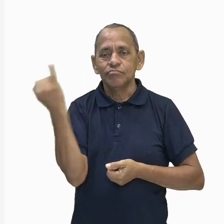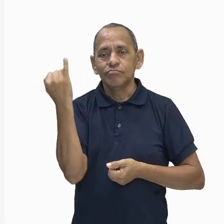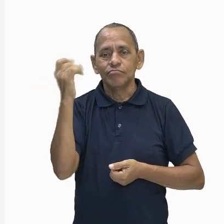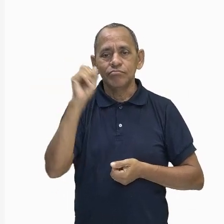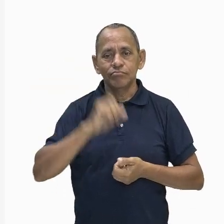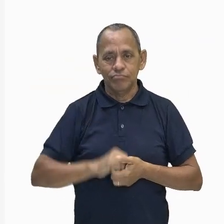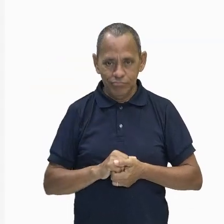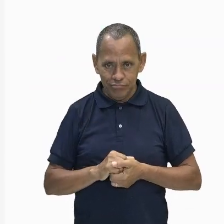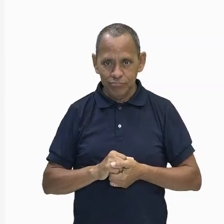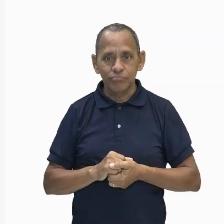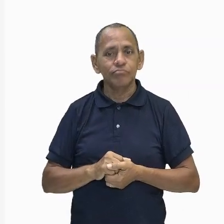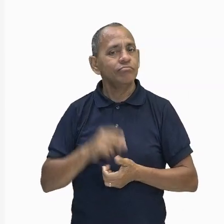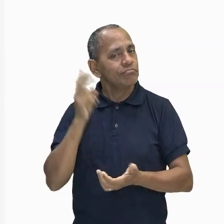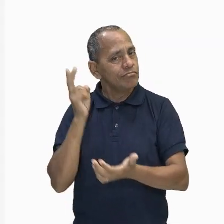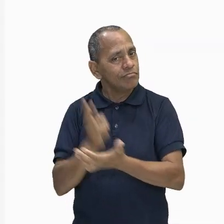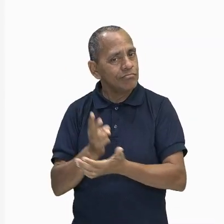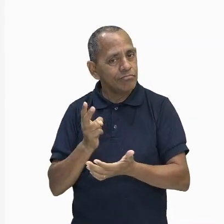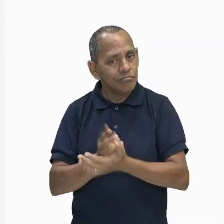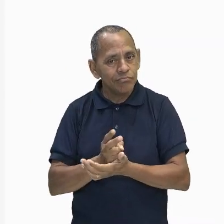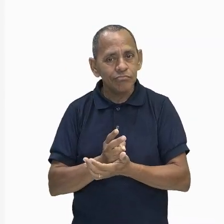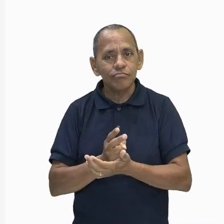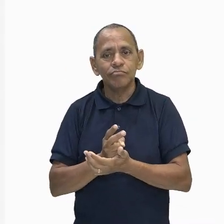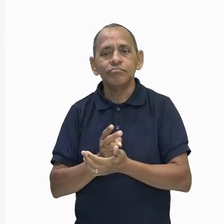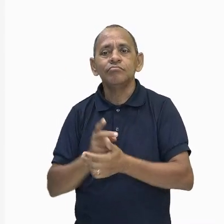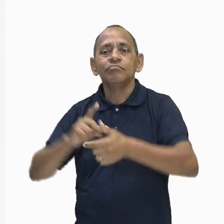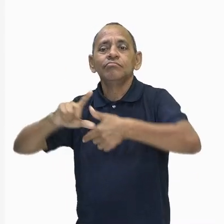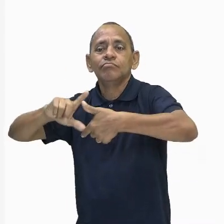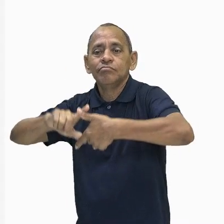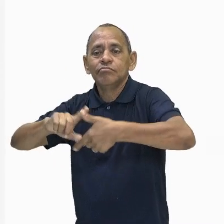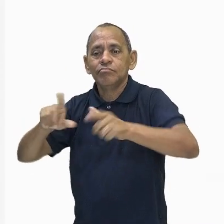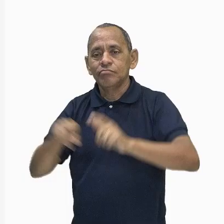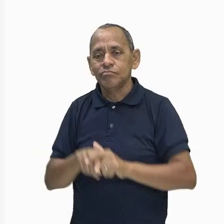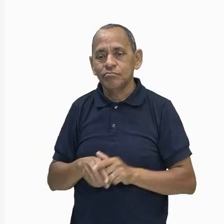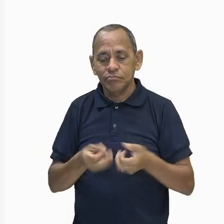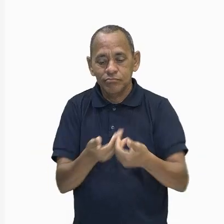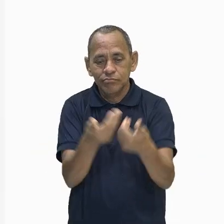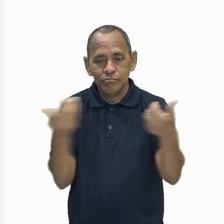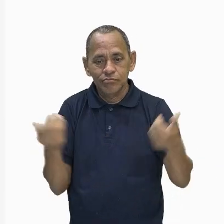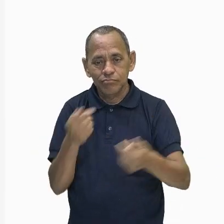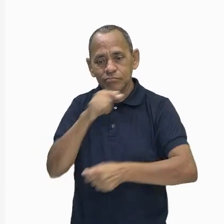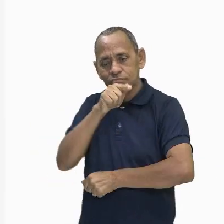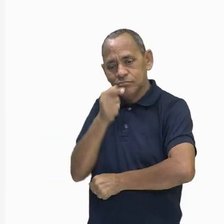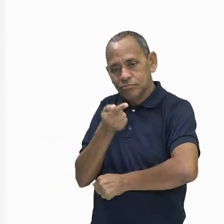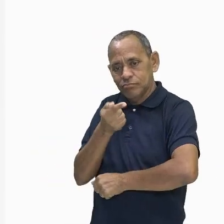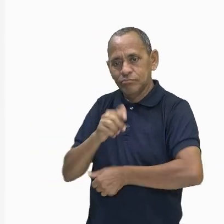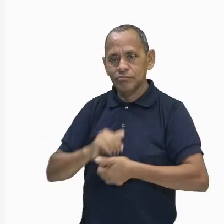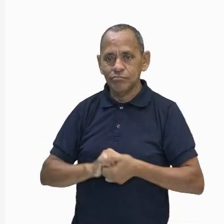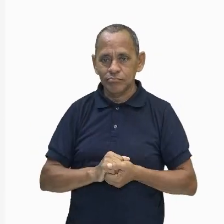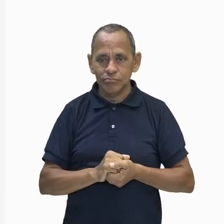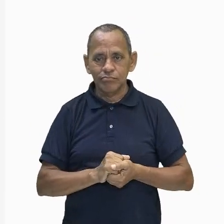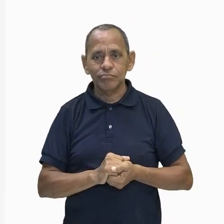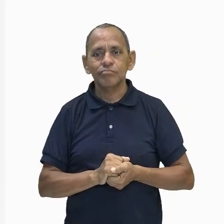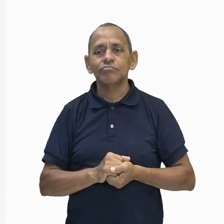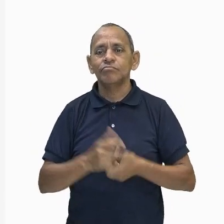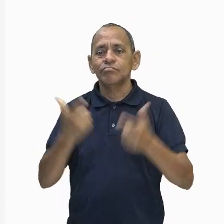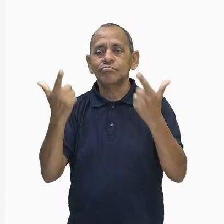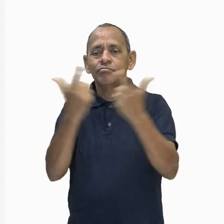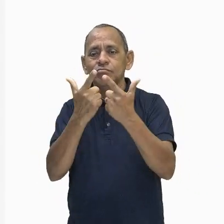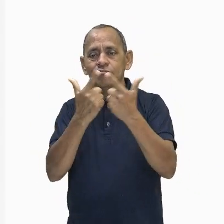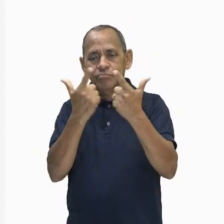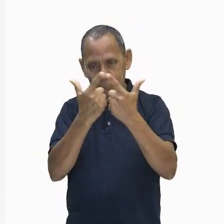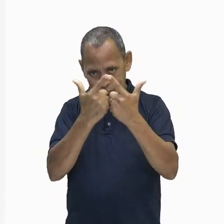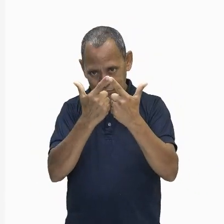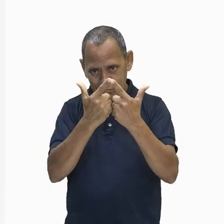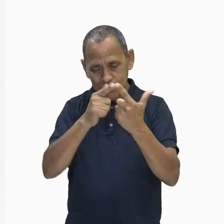aposto, ele sempre virá isolado por vírgulas, ok? Então, perceba que nós temos ali o Teatro Amazonas, vírgula, e